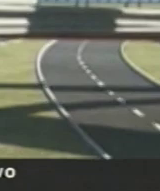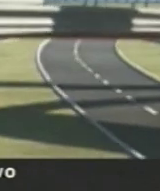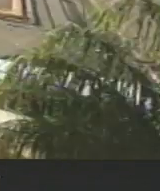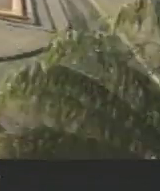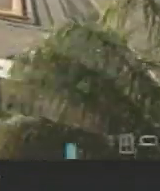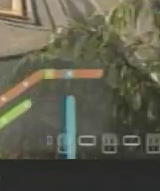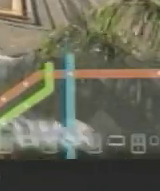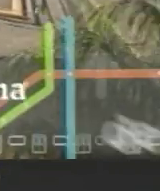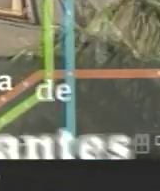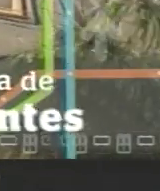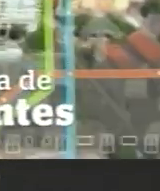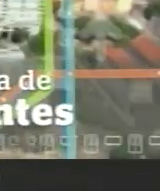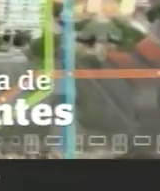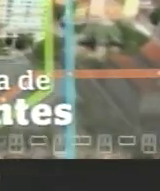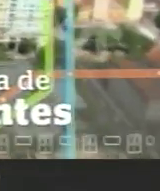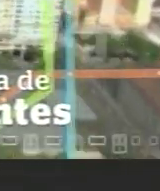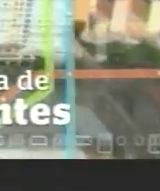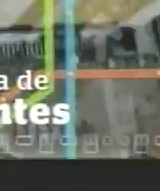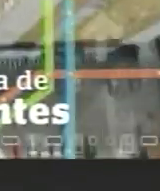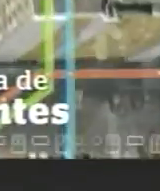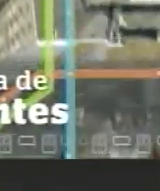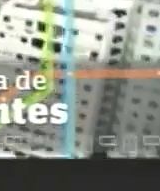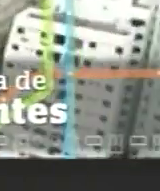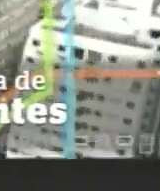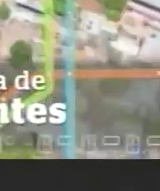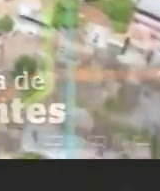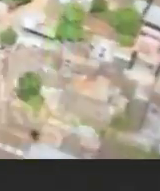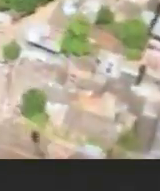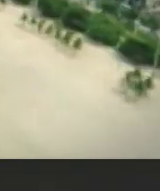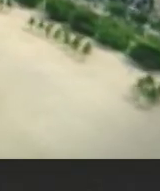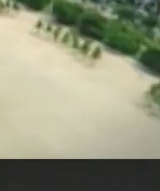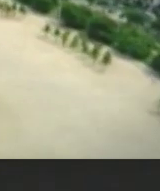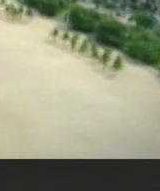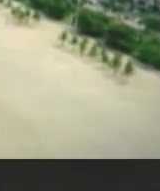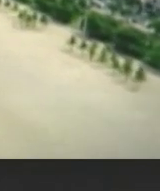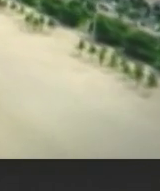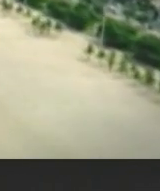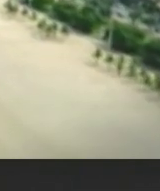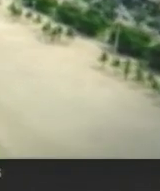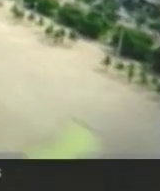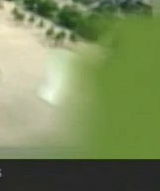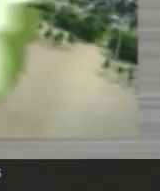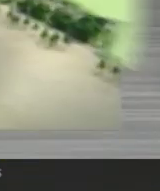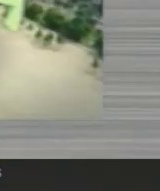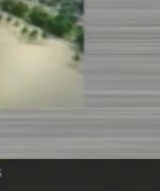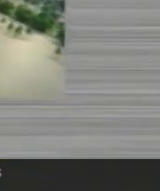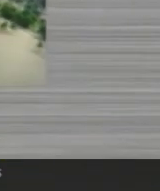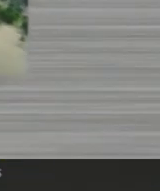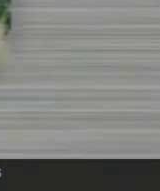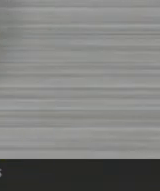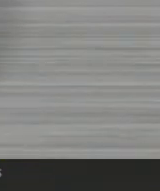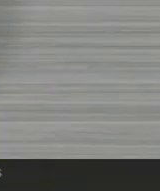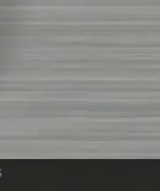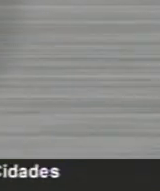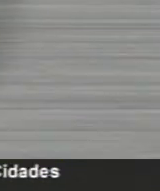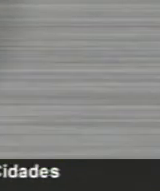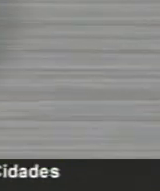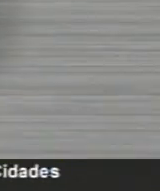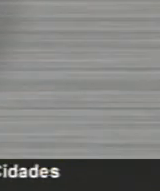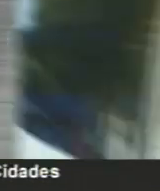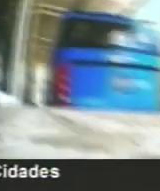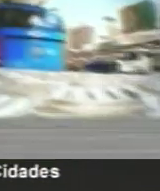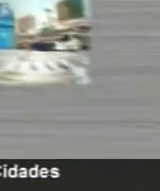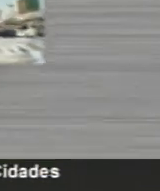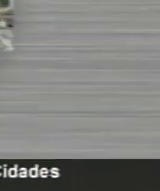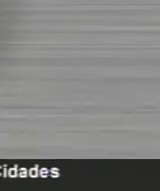transporte coletivo nas grandes cidades brasileiras em 18 estados. Já foram anunciados os projetos de